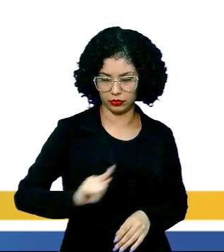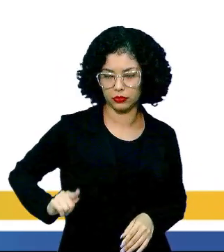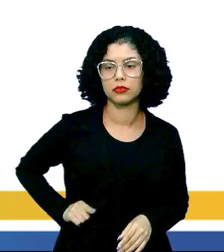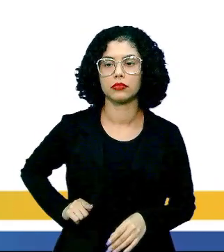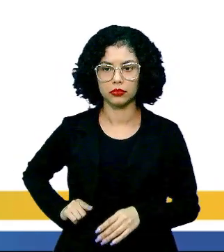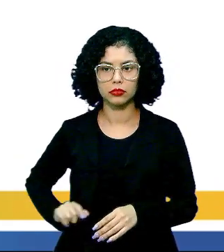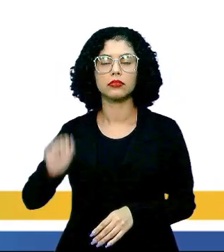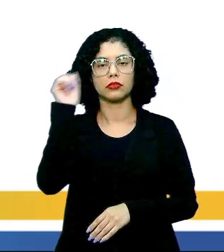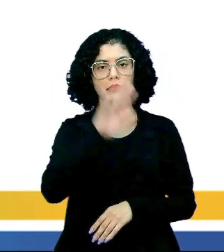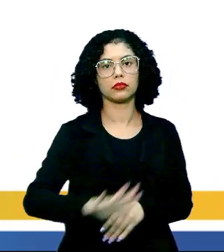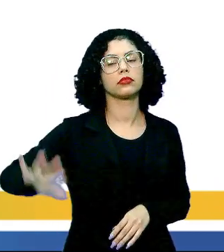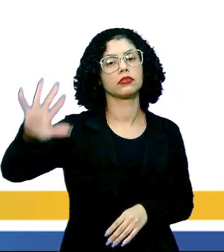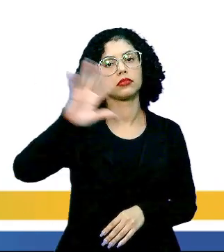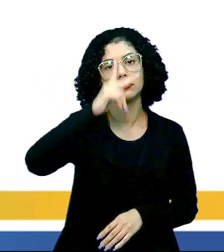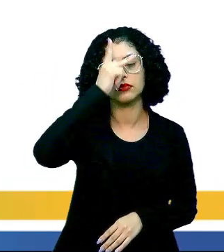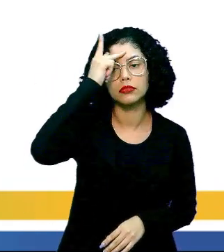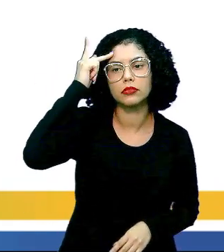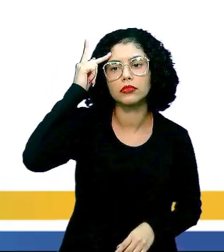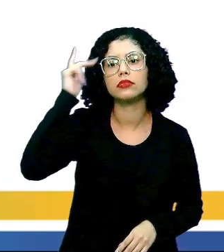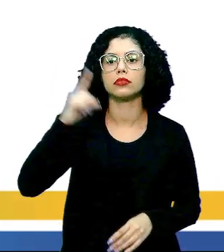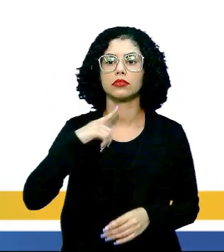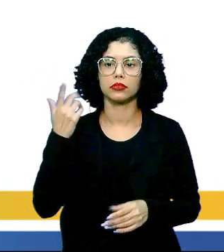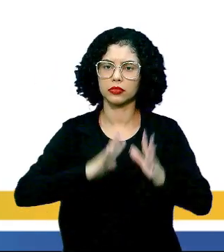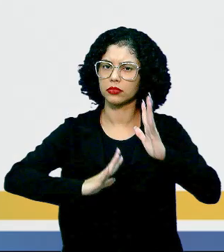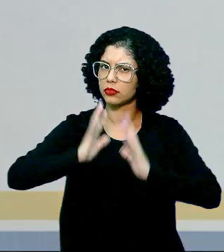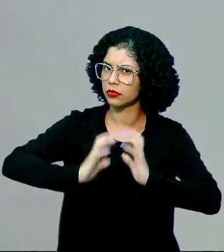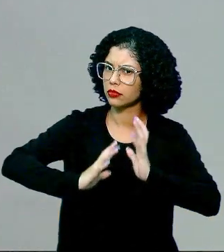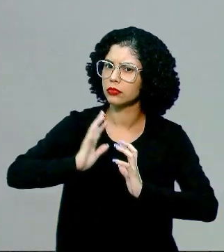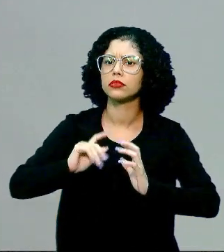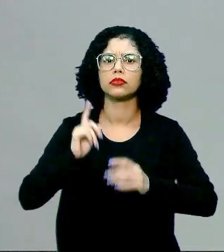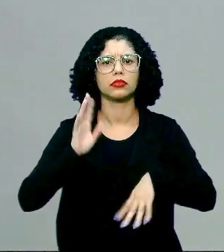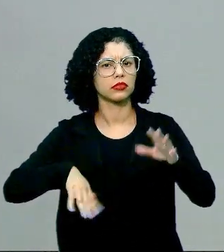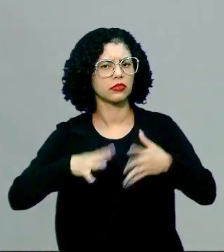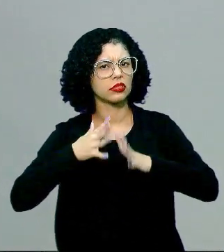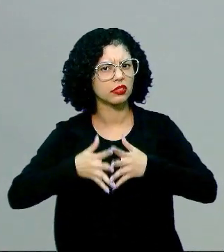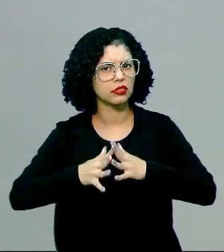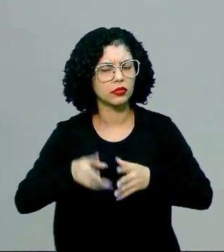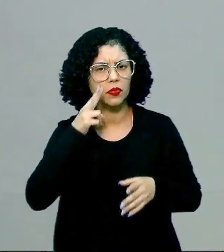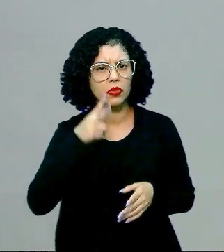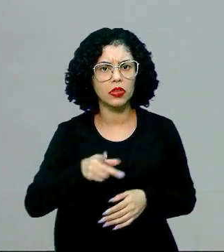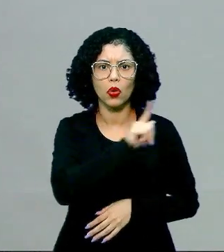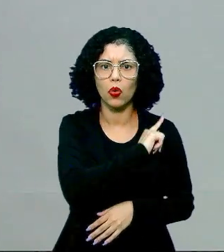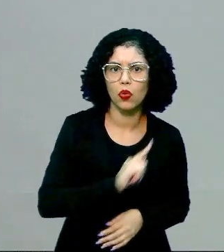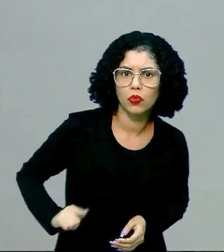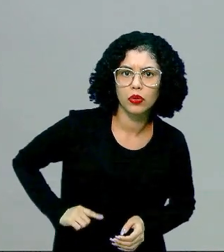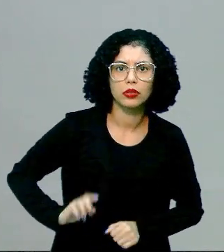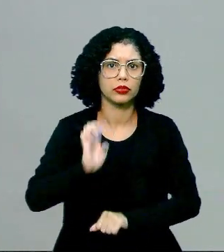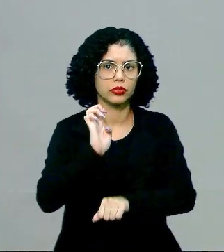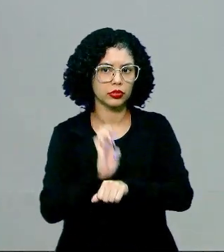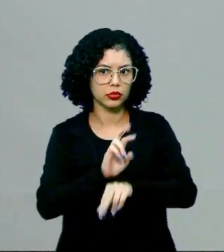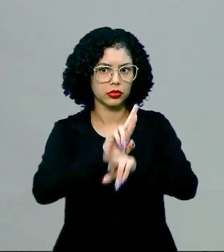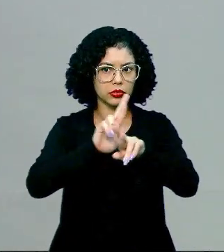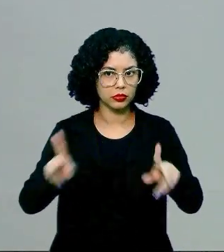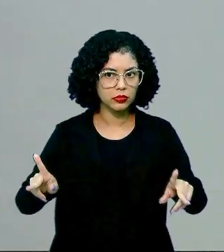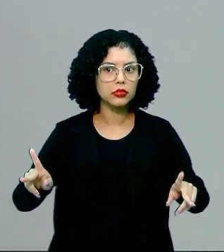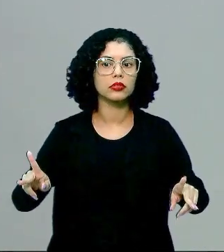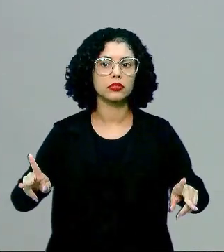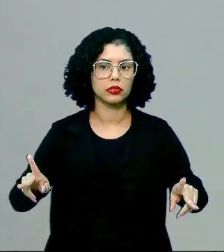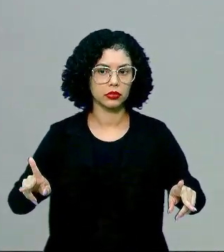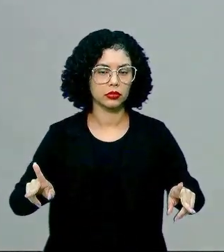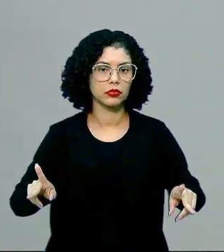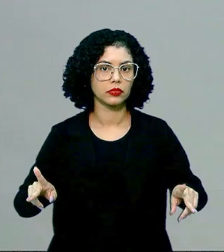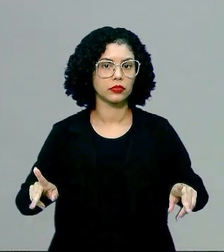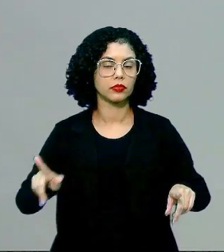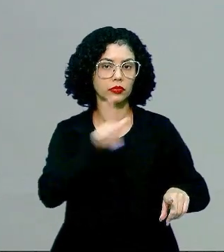governo. Geralmente as pessoas, elas confundem muito governo e Estado. Prestem